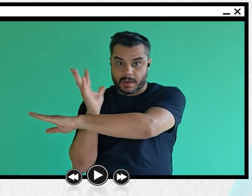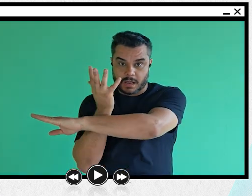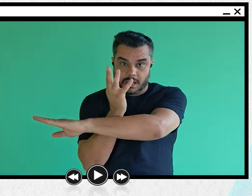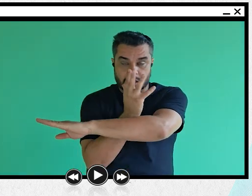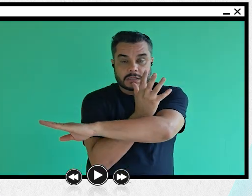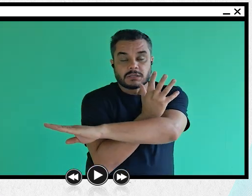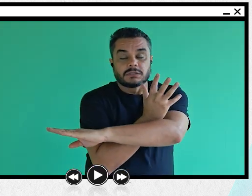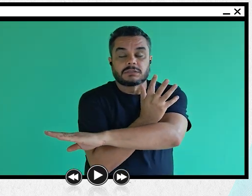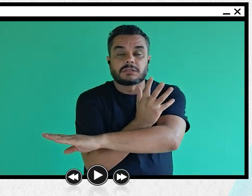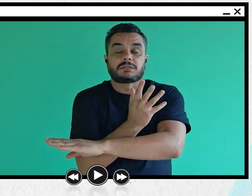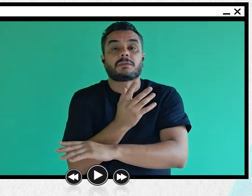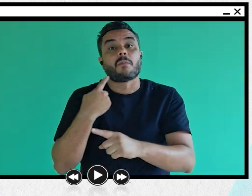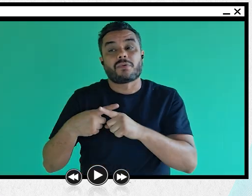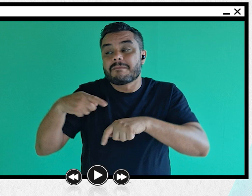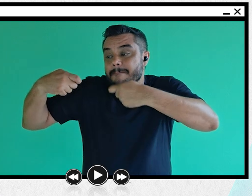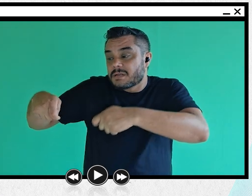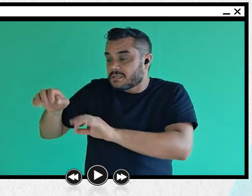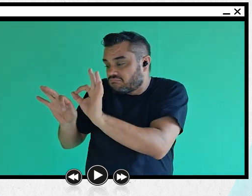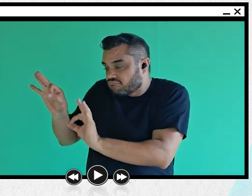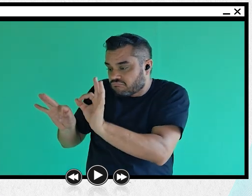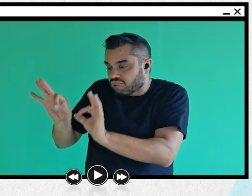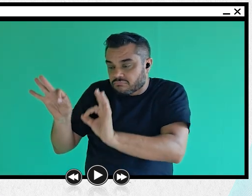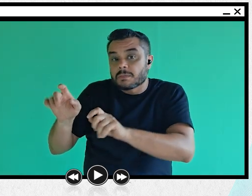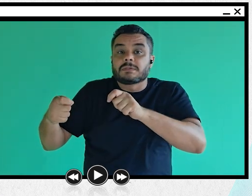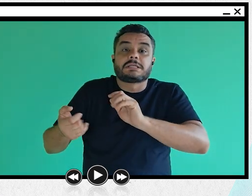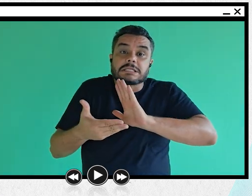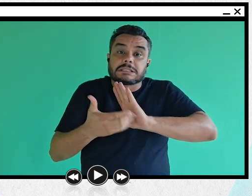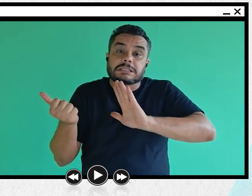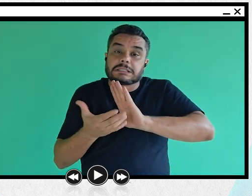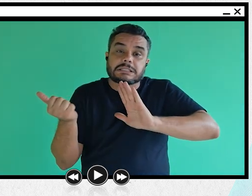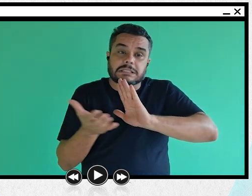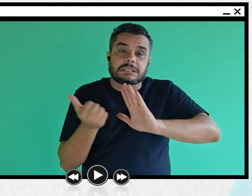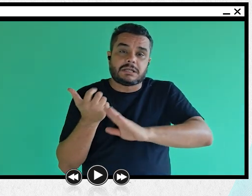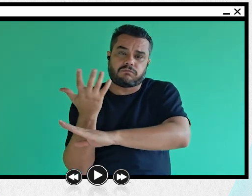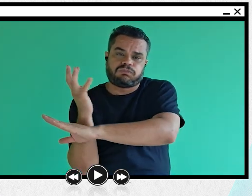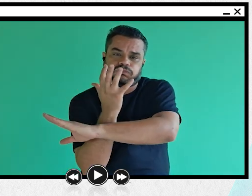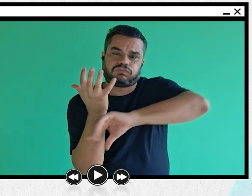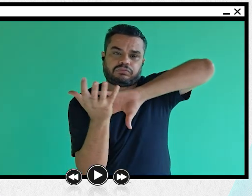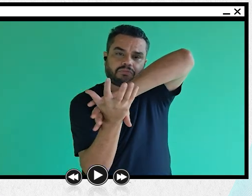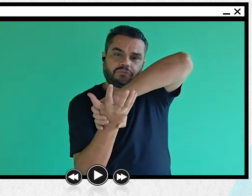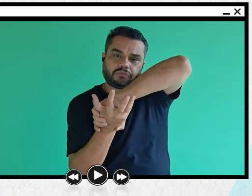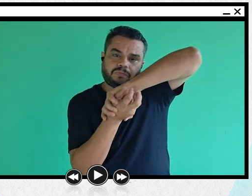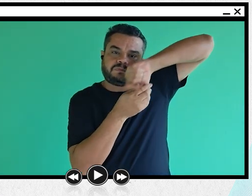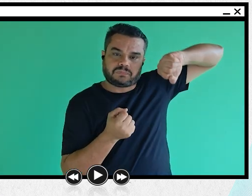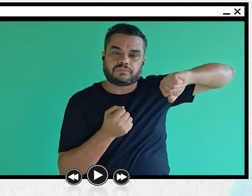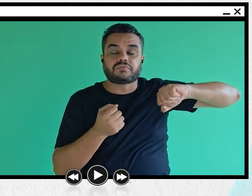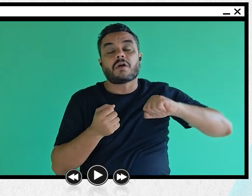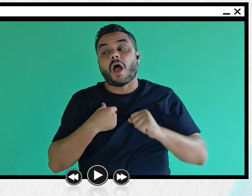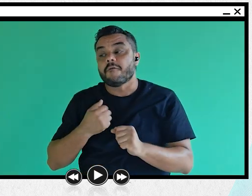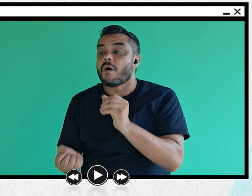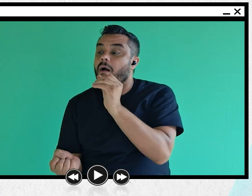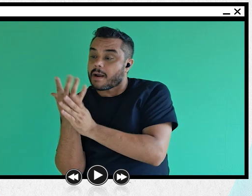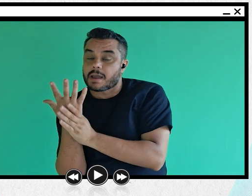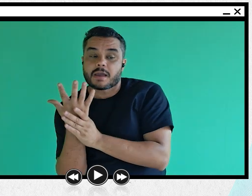que são criadas, porque ele tem que fazer a manutenção, né, do sistema, tem que retirar o excesso de plantas, e alguns falam, não, vou aproveitar isso, vou criar